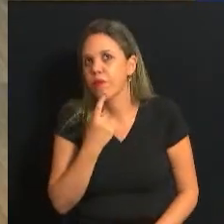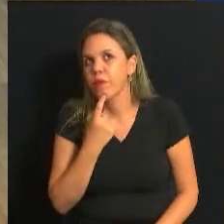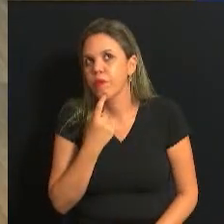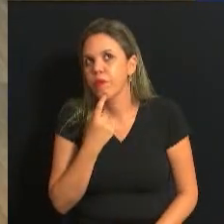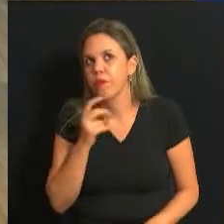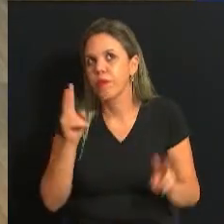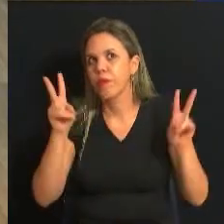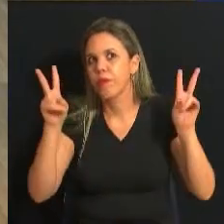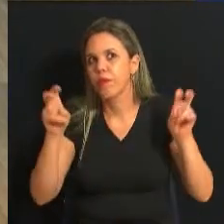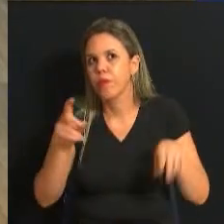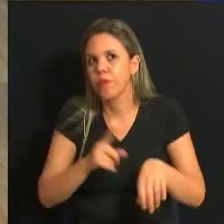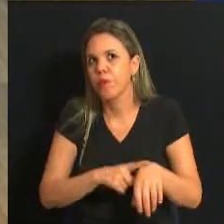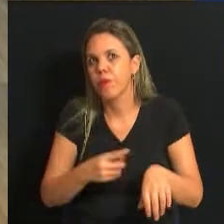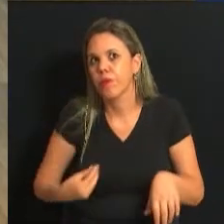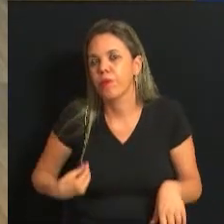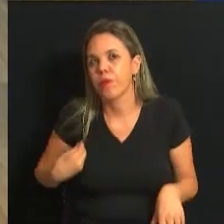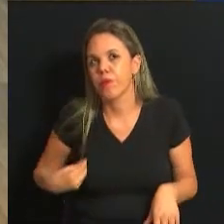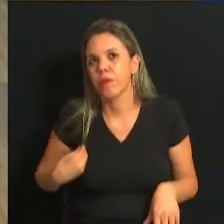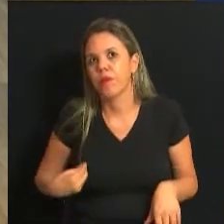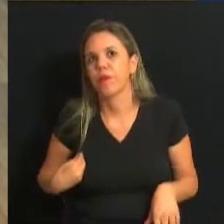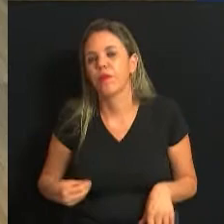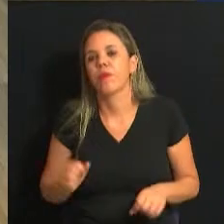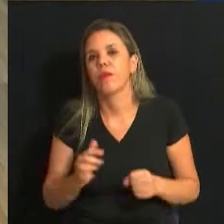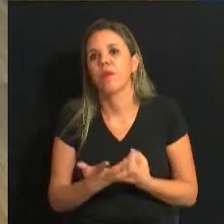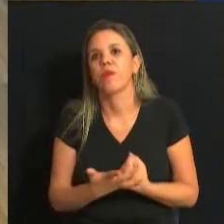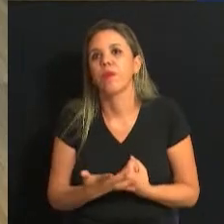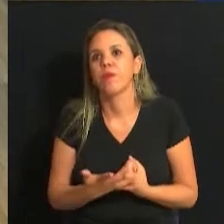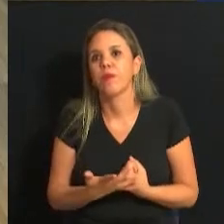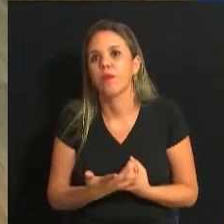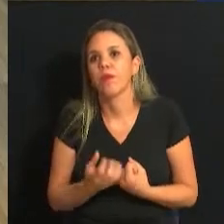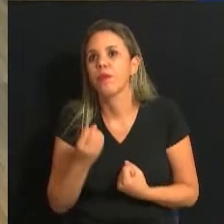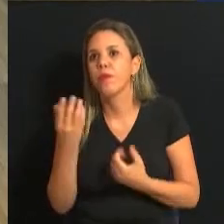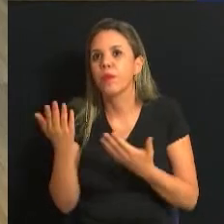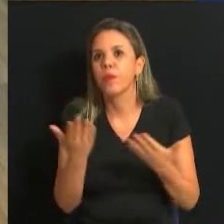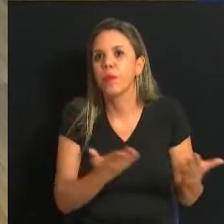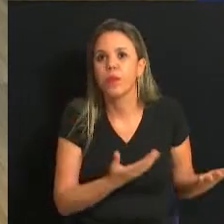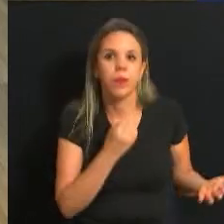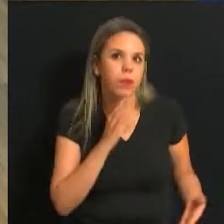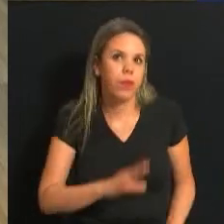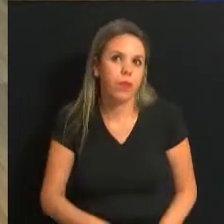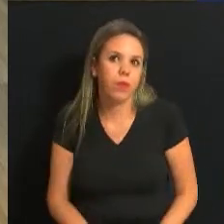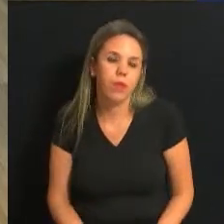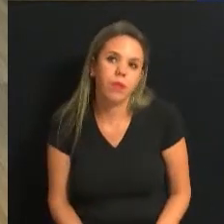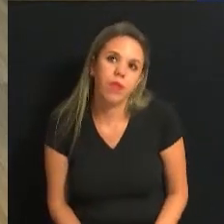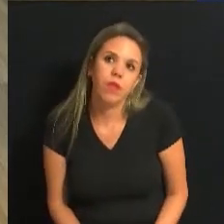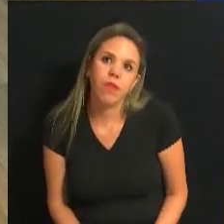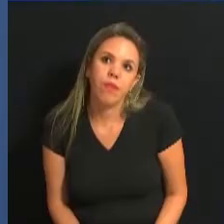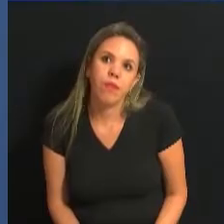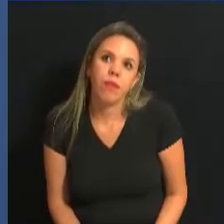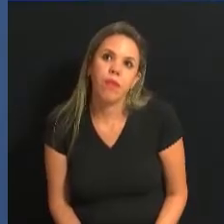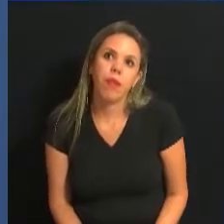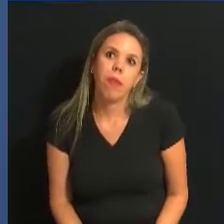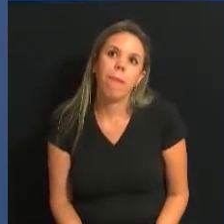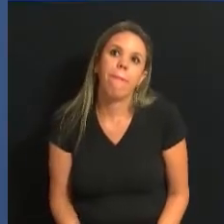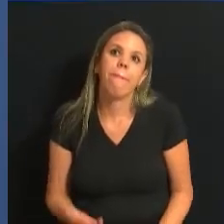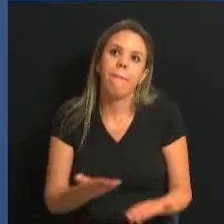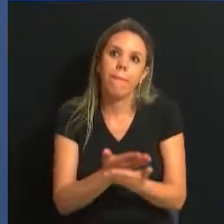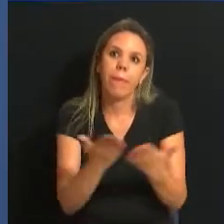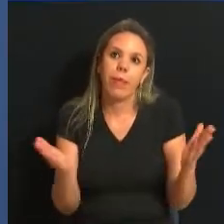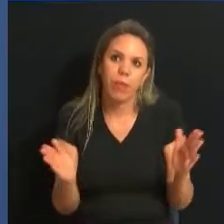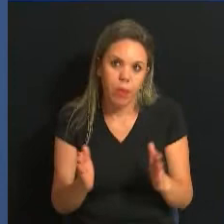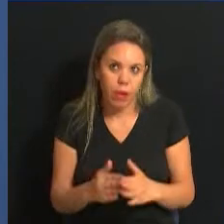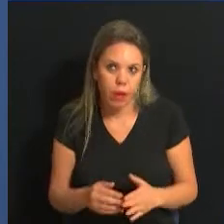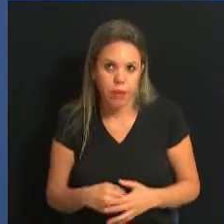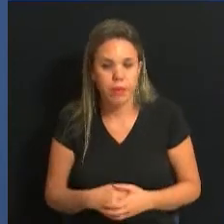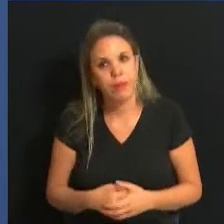relação ao momento que nós estamos vivendo da pandemia. Então, Mina, seja bem-vinda e boa tarde. Boa tarde, Gabriel. Boa tarde a você aí de casa. E